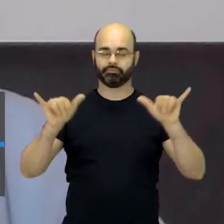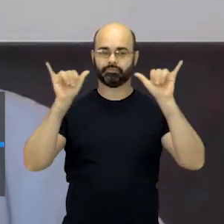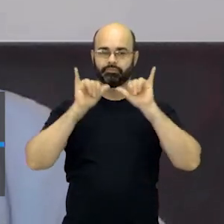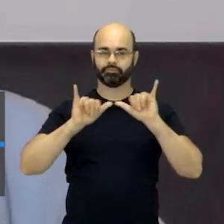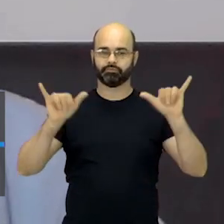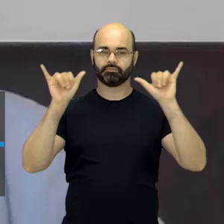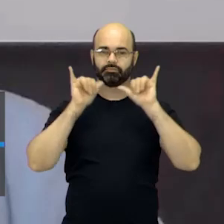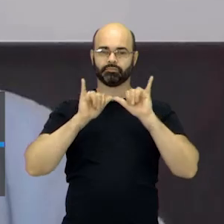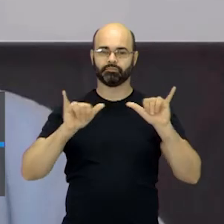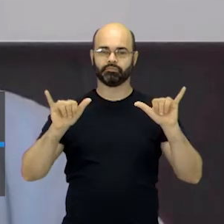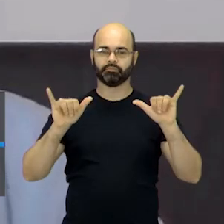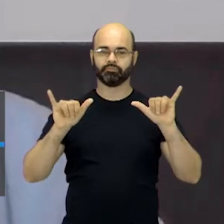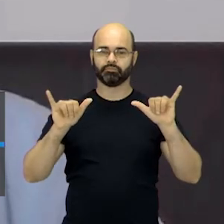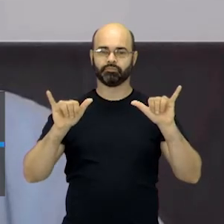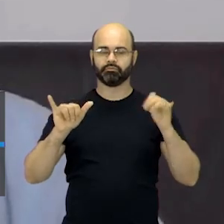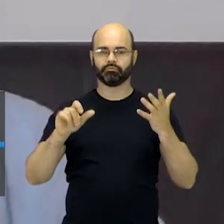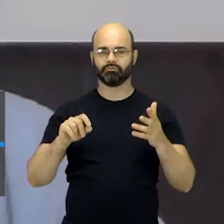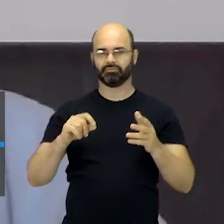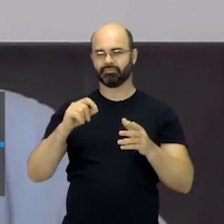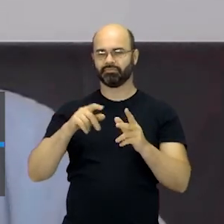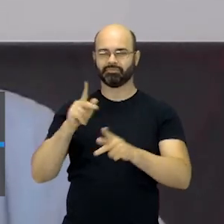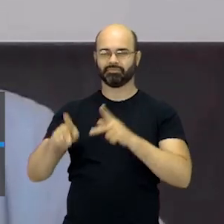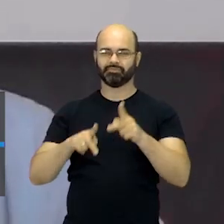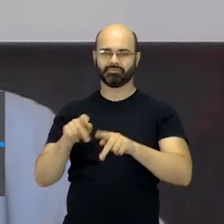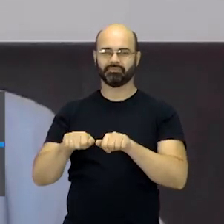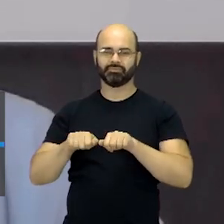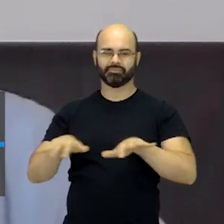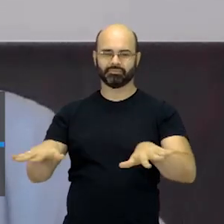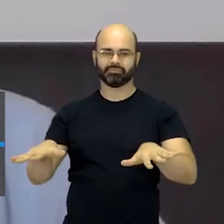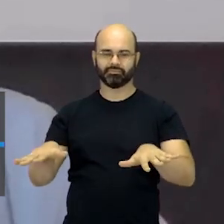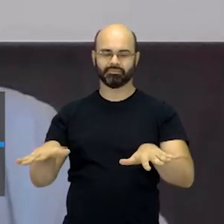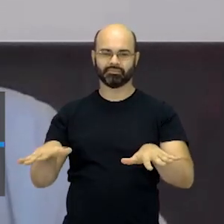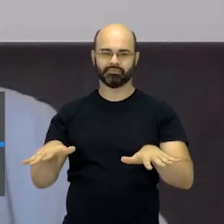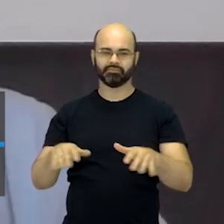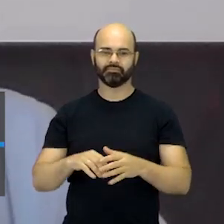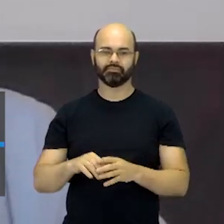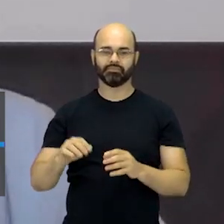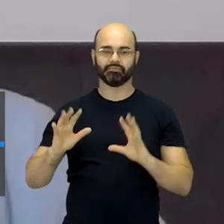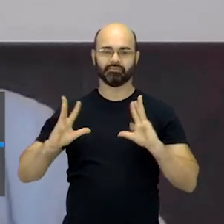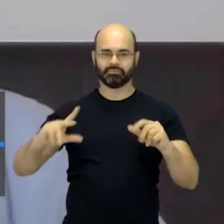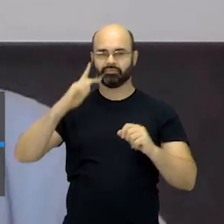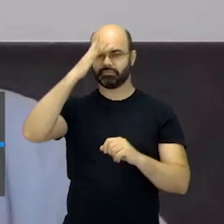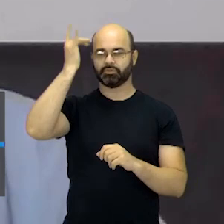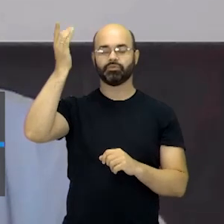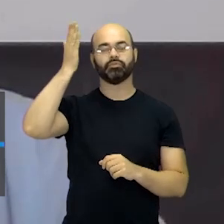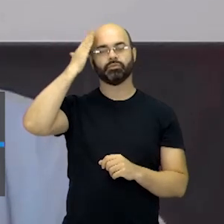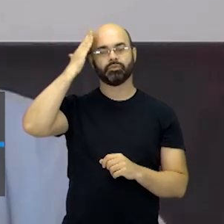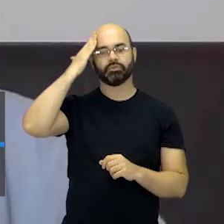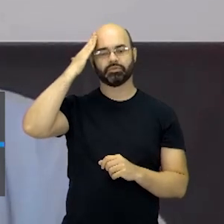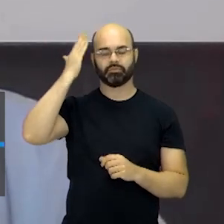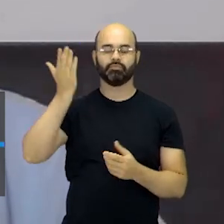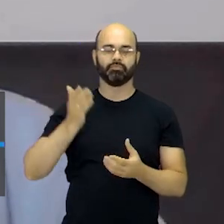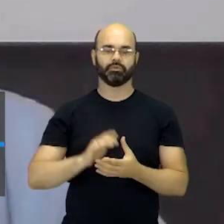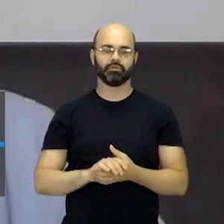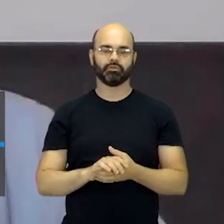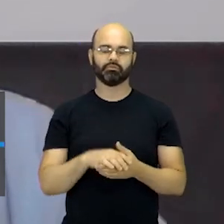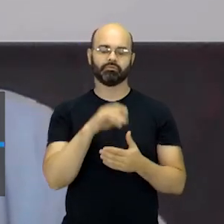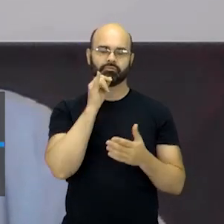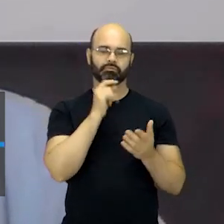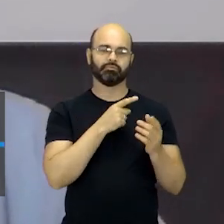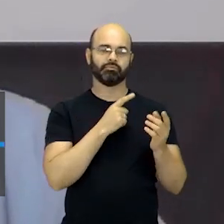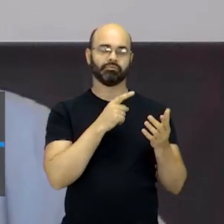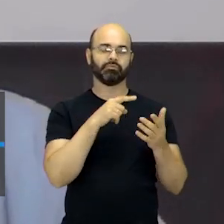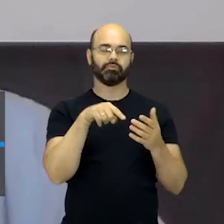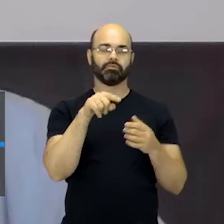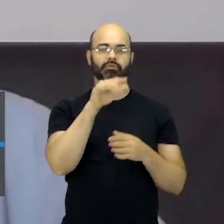né, divulgar e popularizar, digamos assim, publicizar, né, determinadas temáticas, né, tratadas